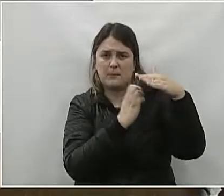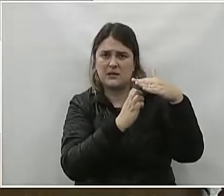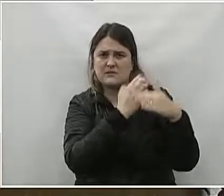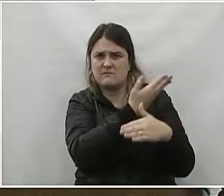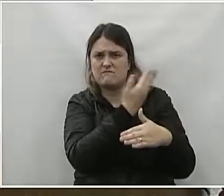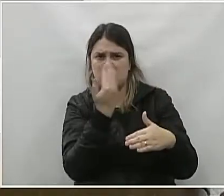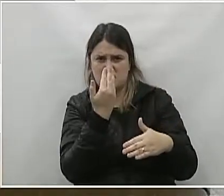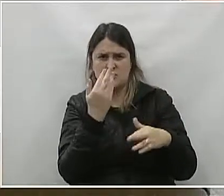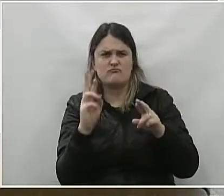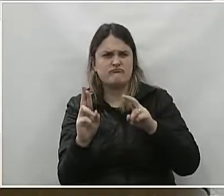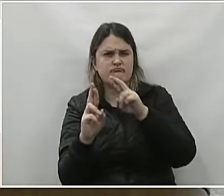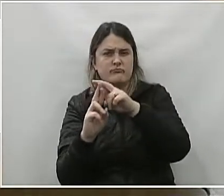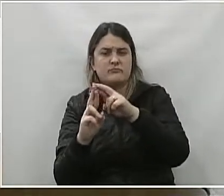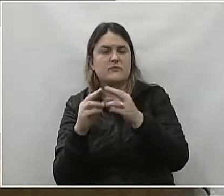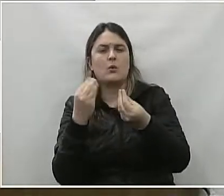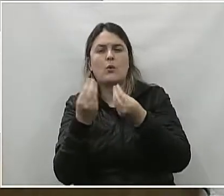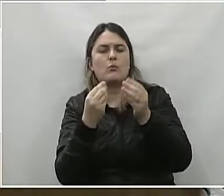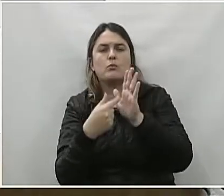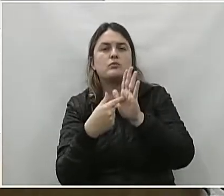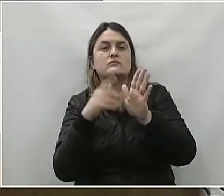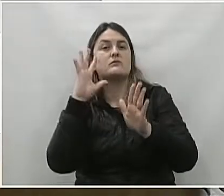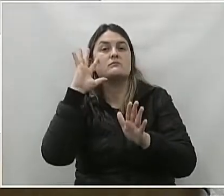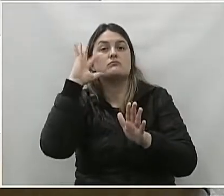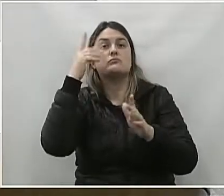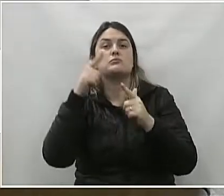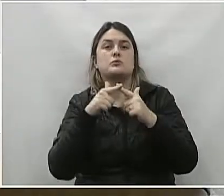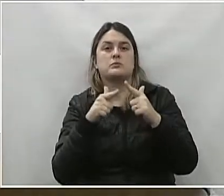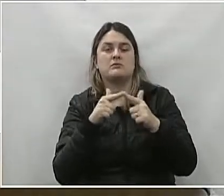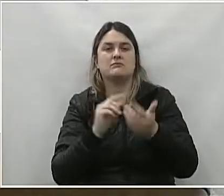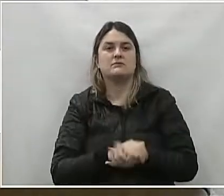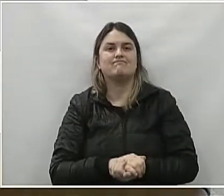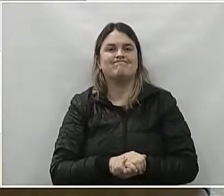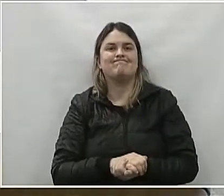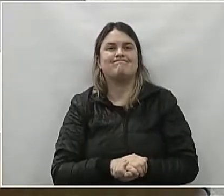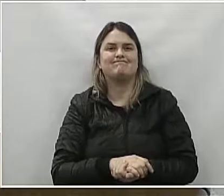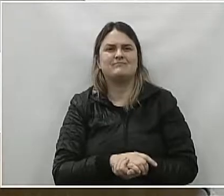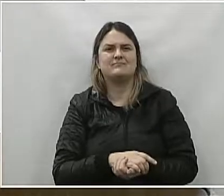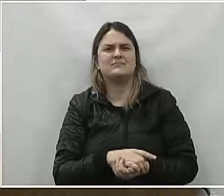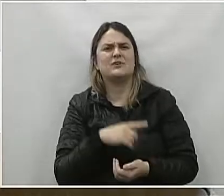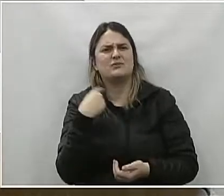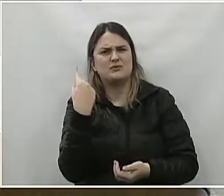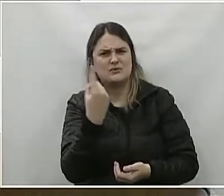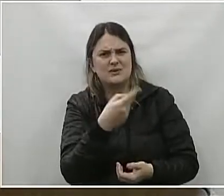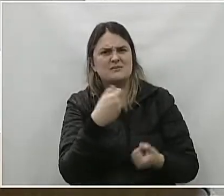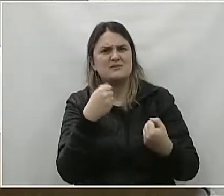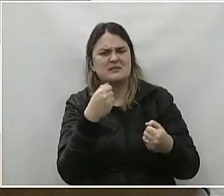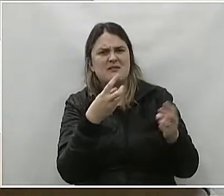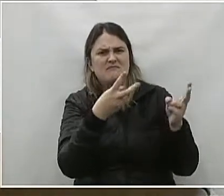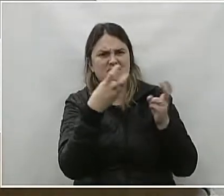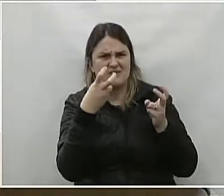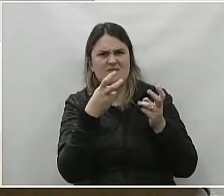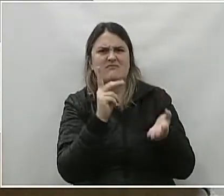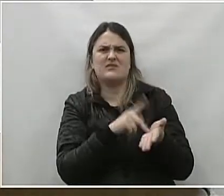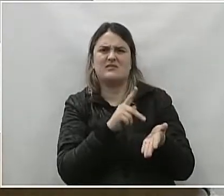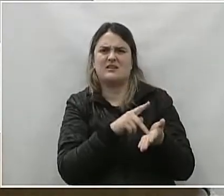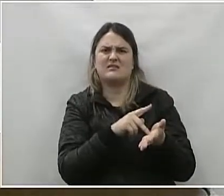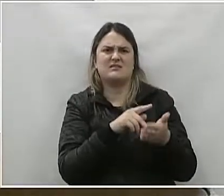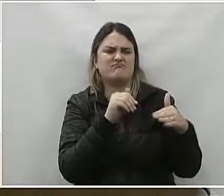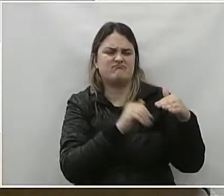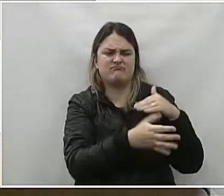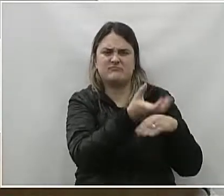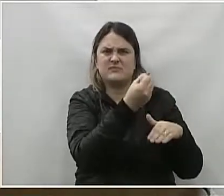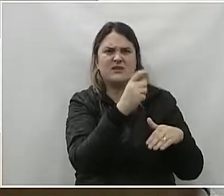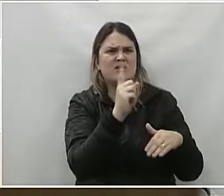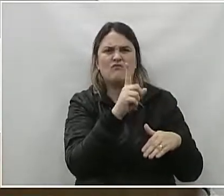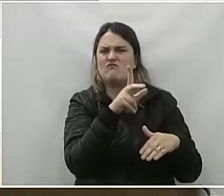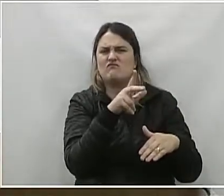aqui apresentar uma solução para o fundão. Infelizmente, gente, nós temos que ser realistas. O fundão não tem solução.